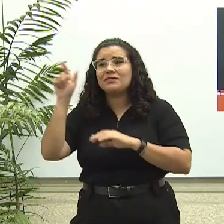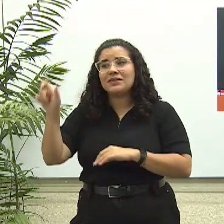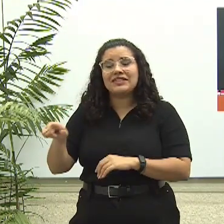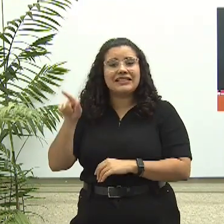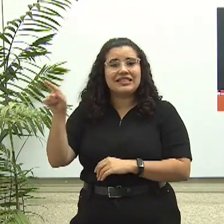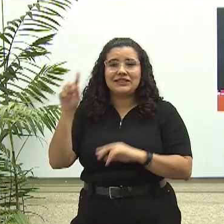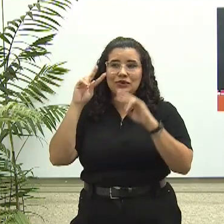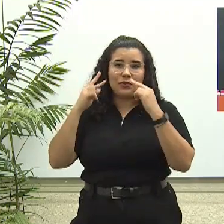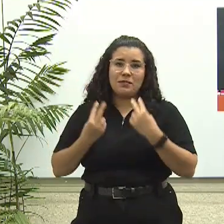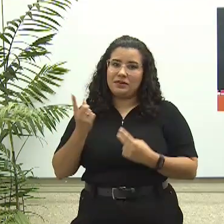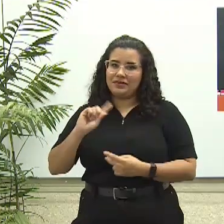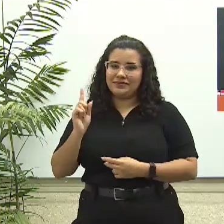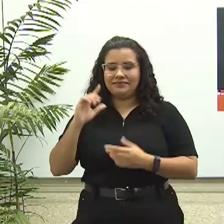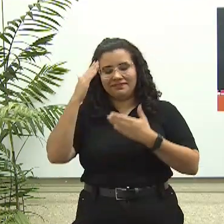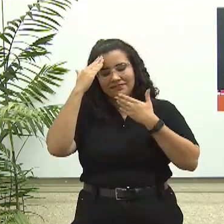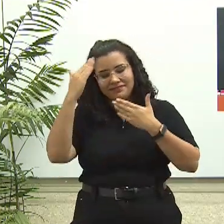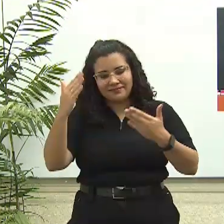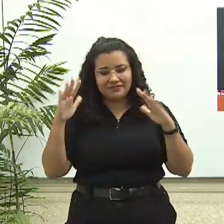leve obrigado